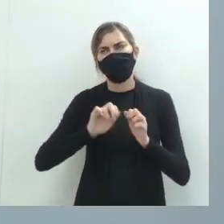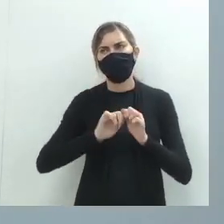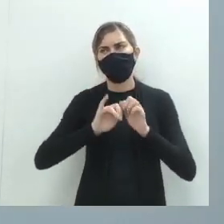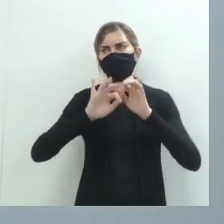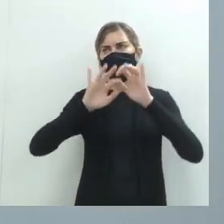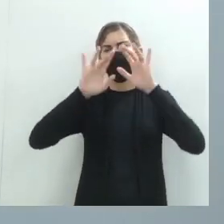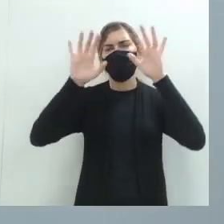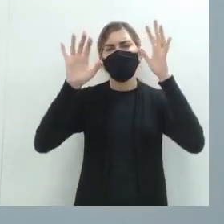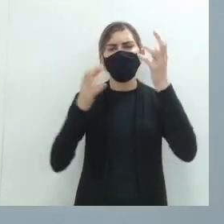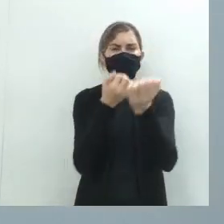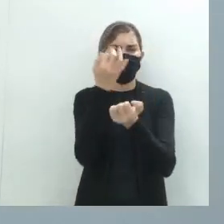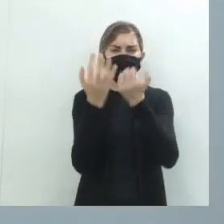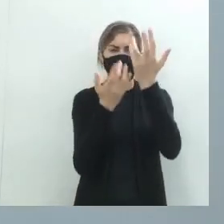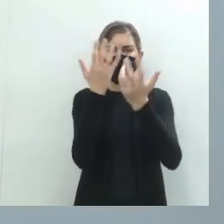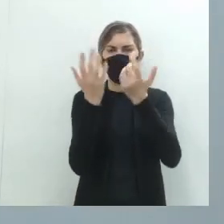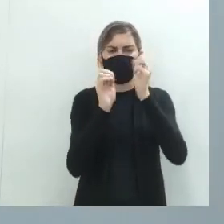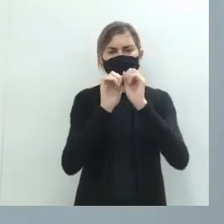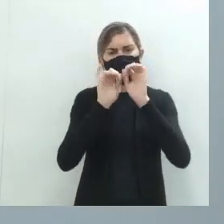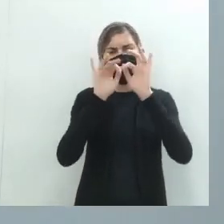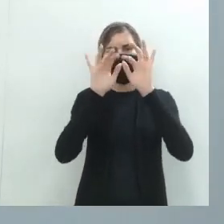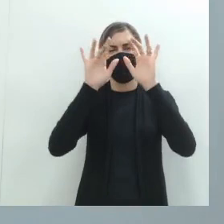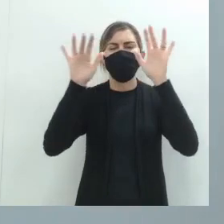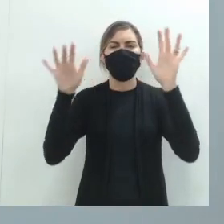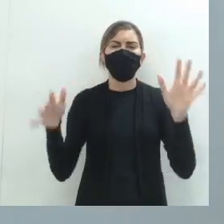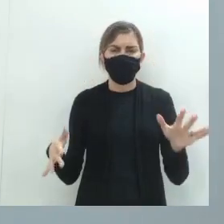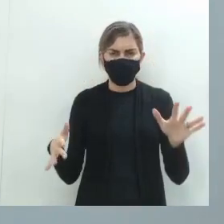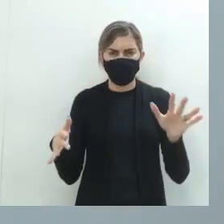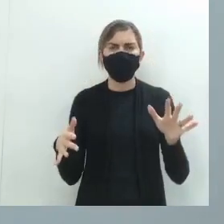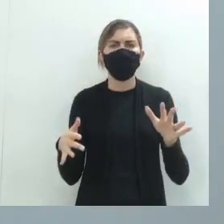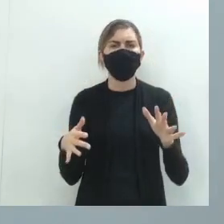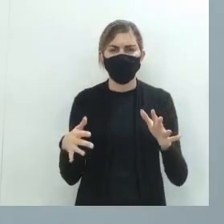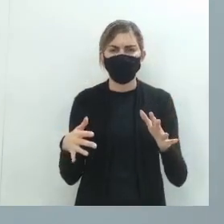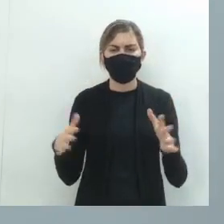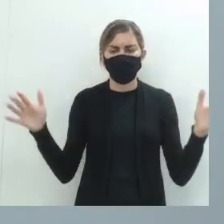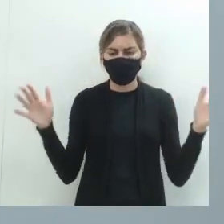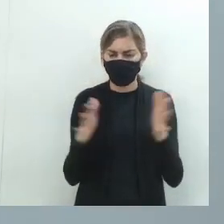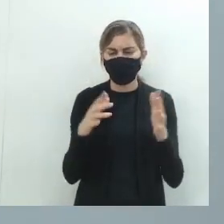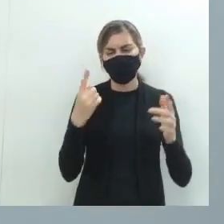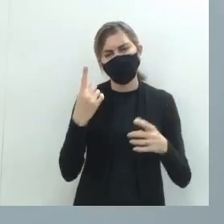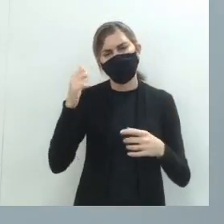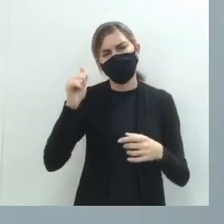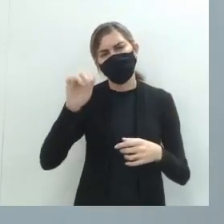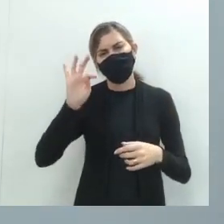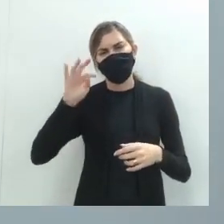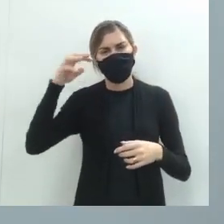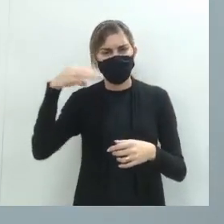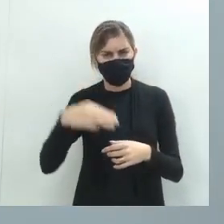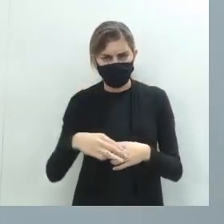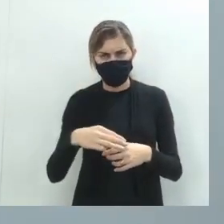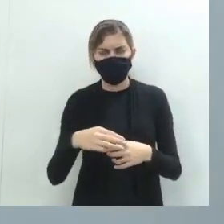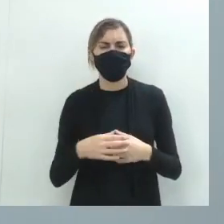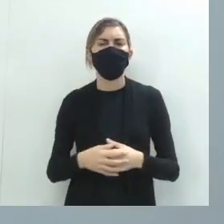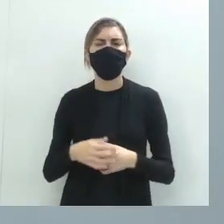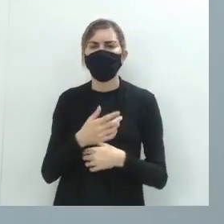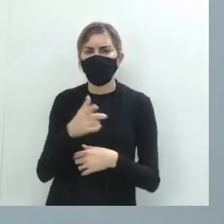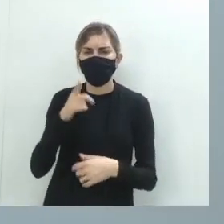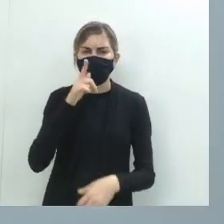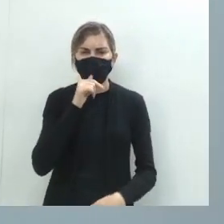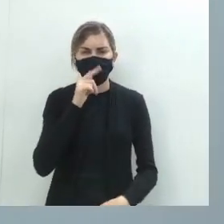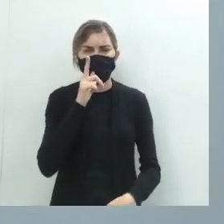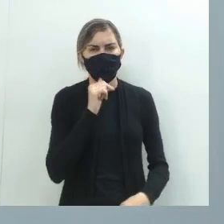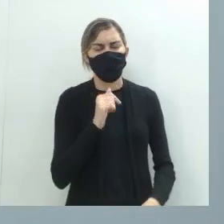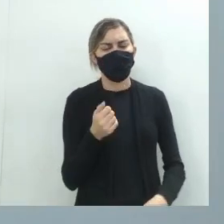de ebulição, vaporização. Na pressão de 1 atm, que é uma atmosfera, a